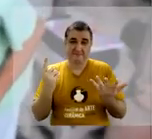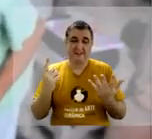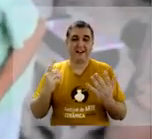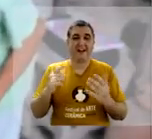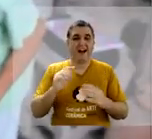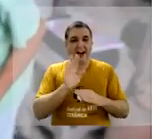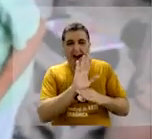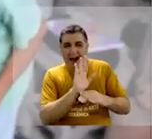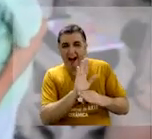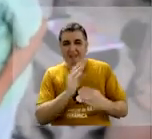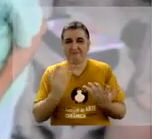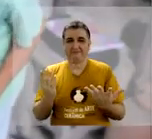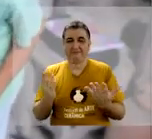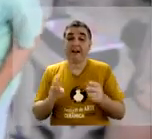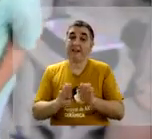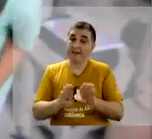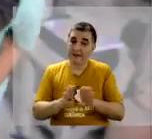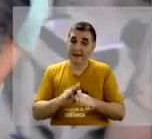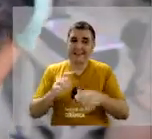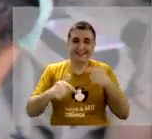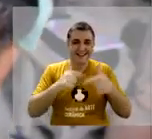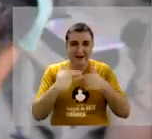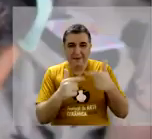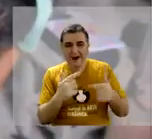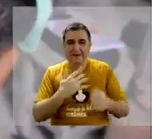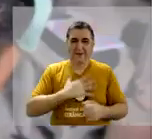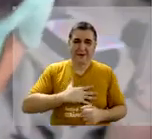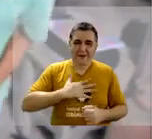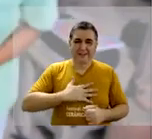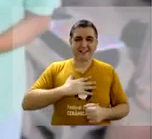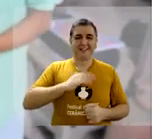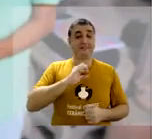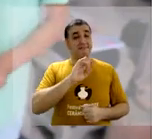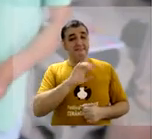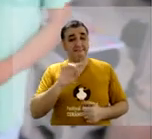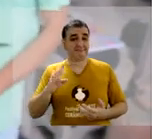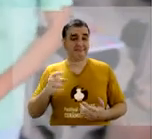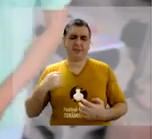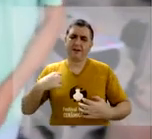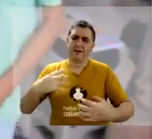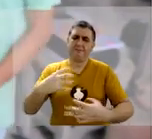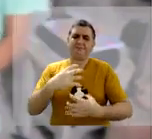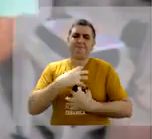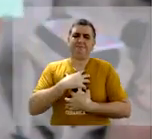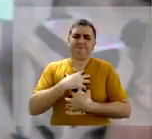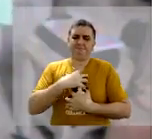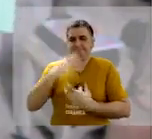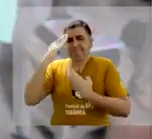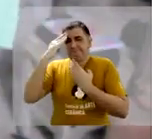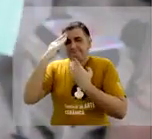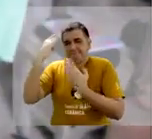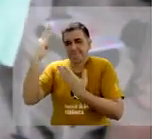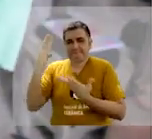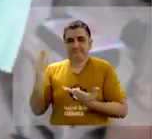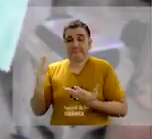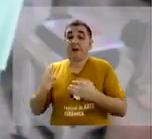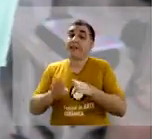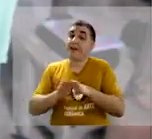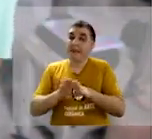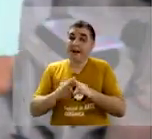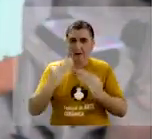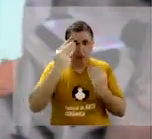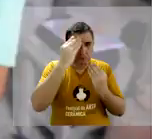respeitar o serviço, a profissão do próximo e fazer aquilo que gosta. E eu gosto disso aqui. Eu acho que eu me sinto